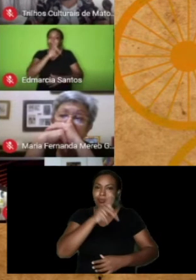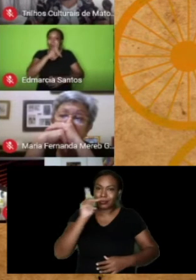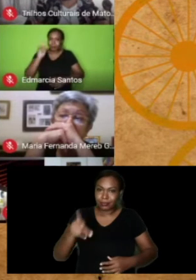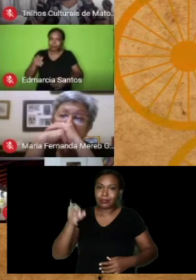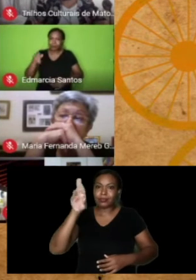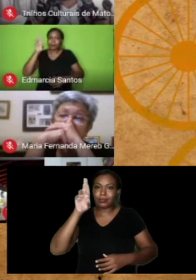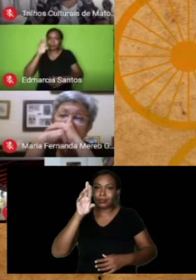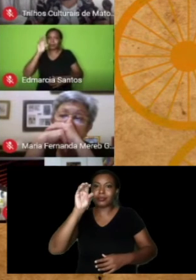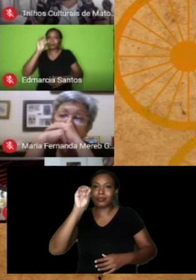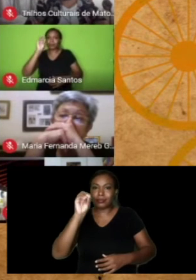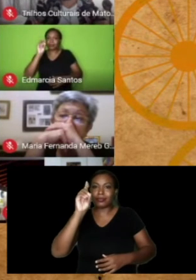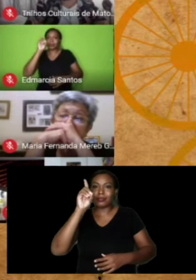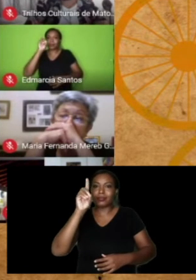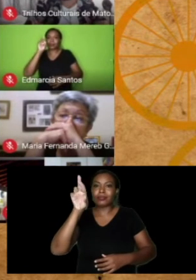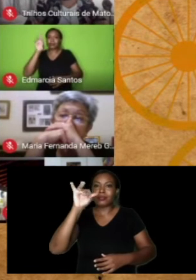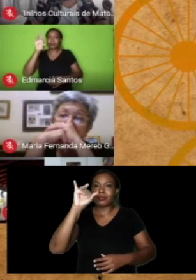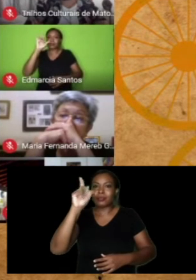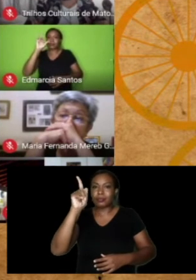o trem que nos trouxe aqui.